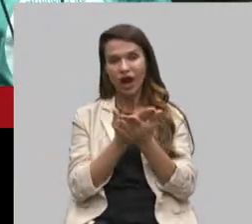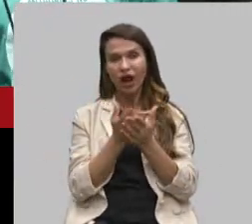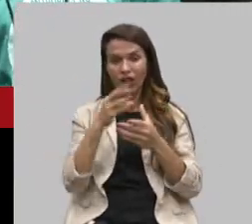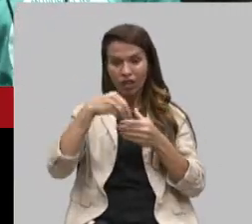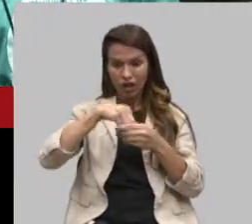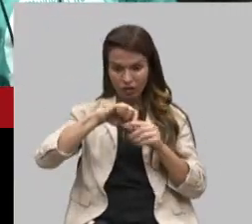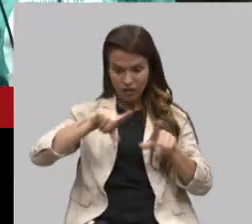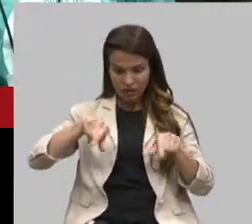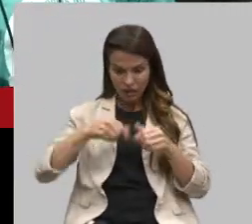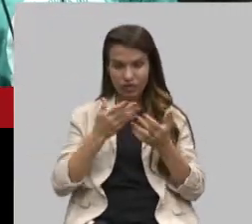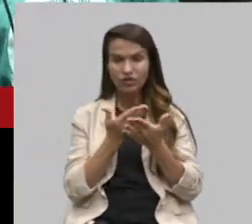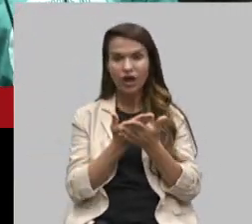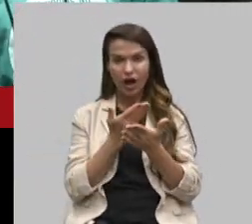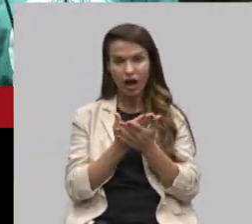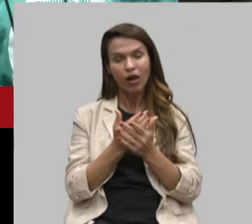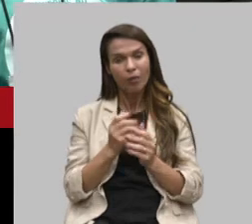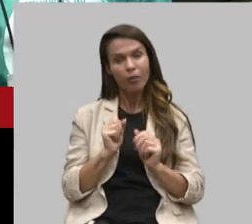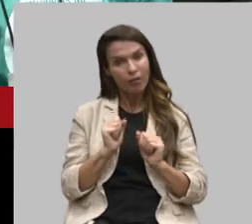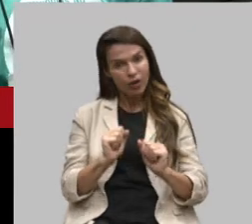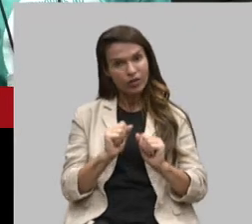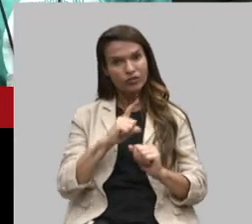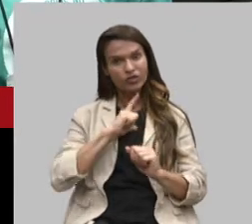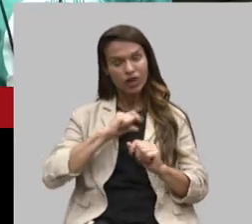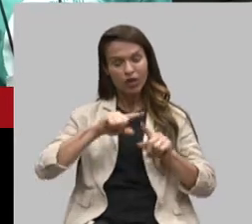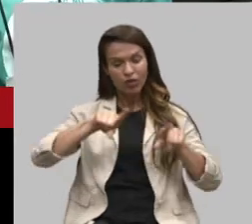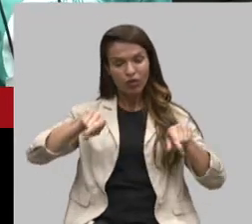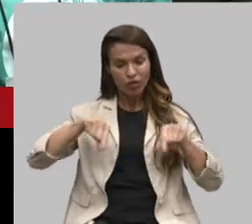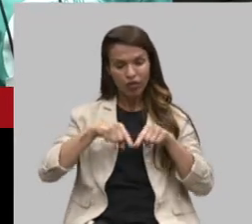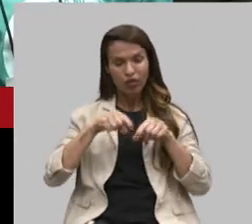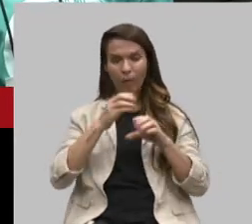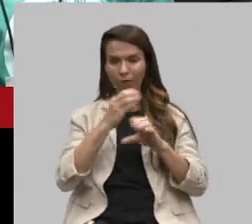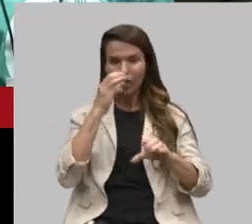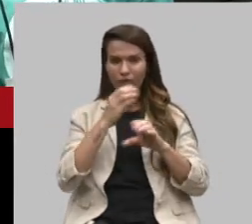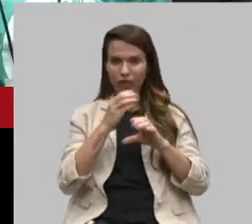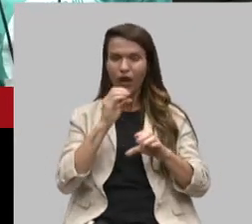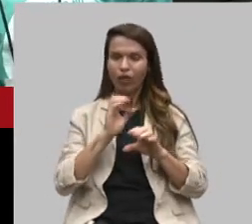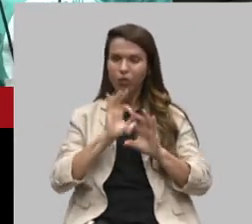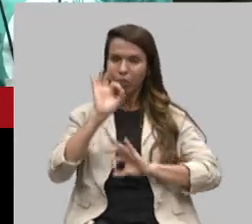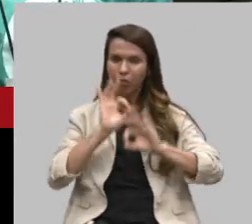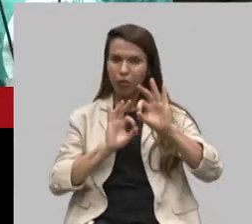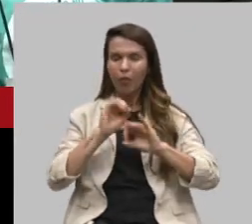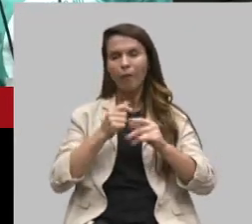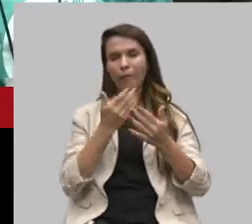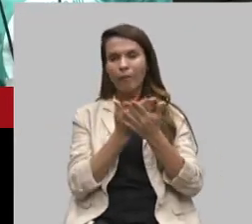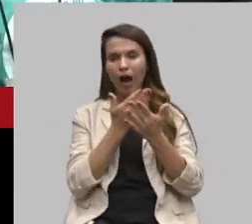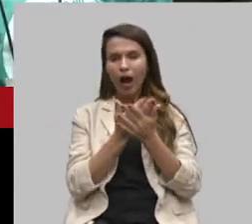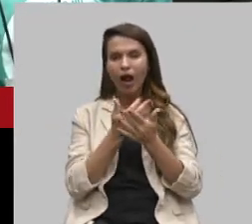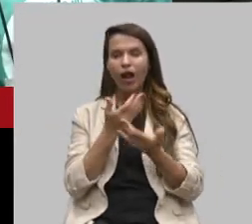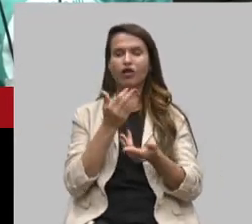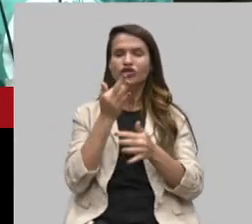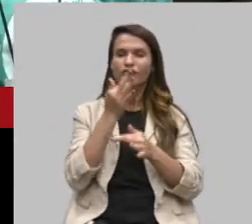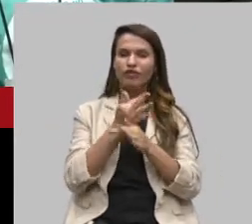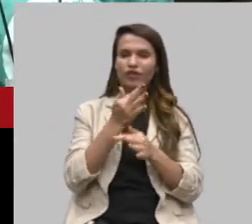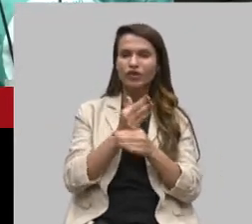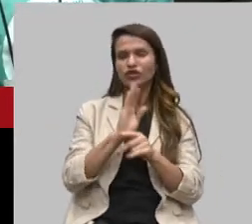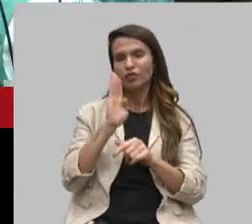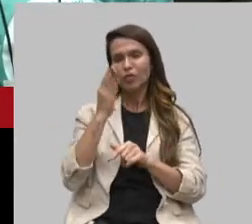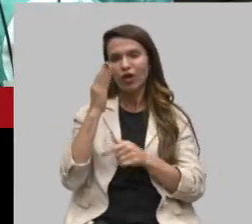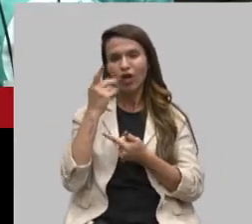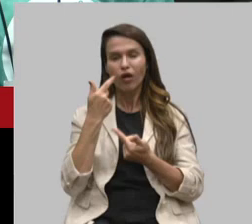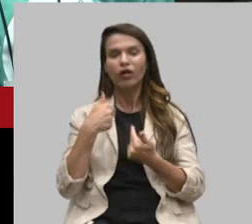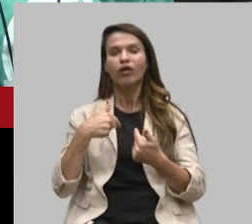aula ainda podemos ter um laboratório improvisado uma aula de de física uma aula de biologia improvisada Porque na minha própria